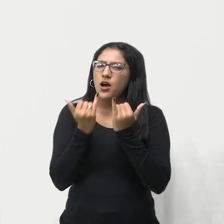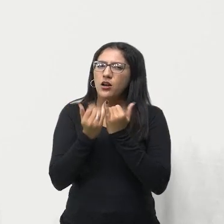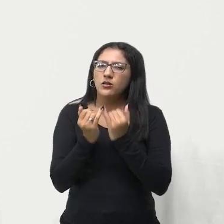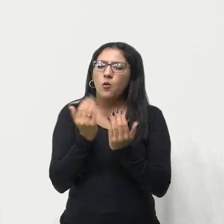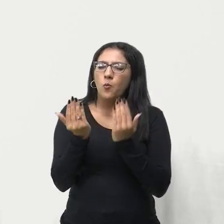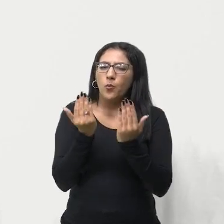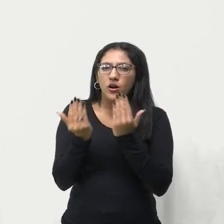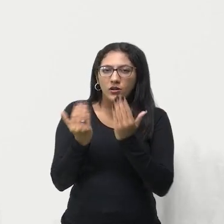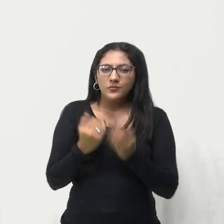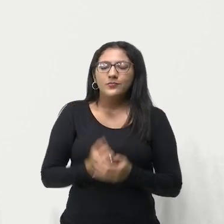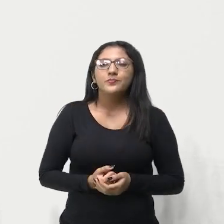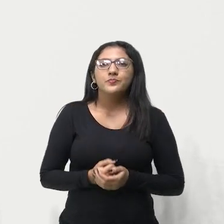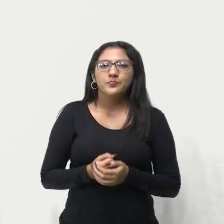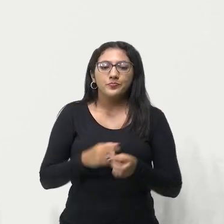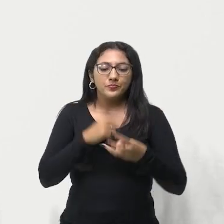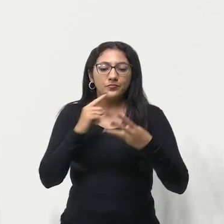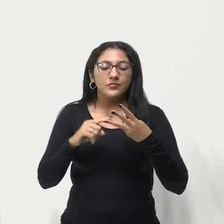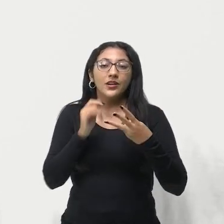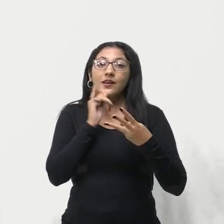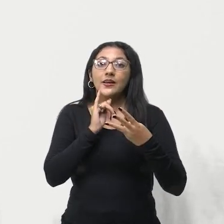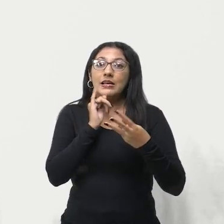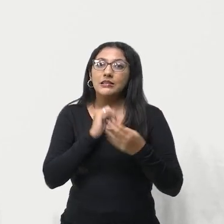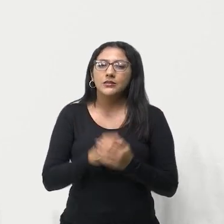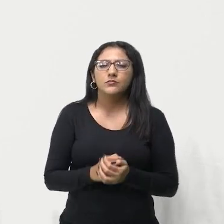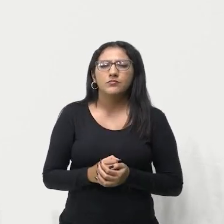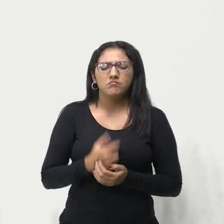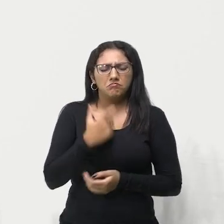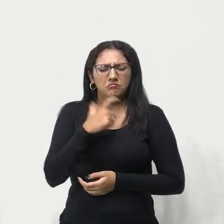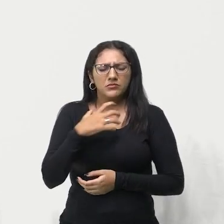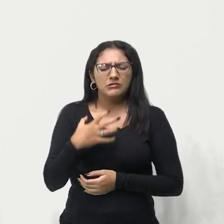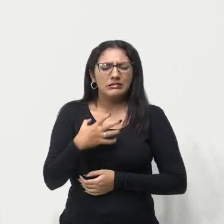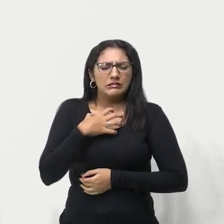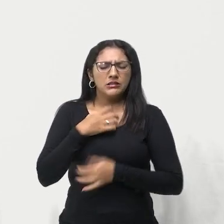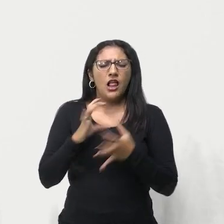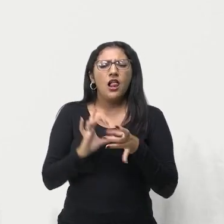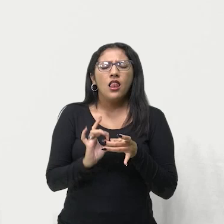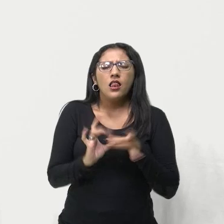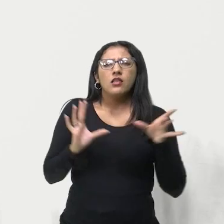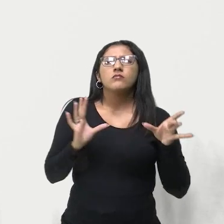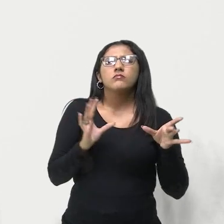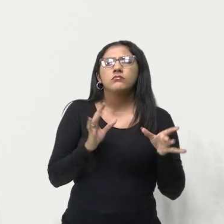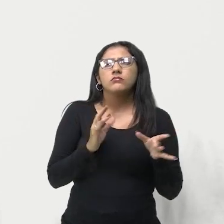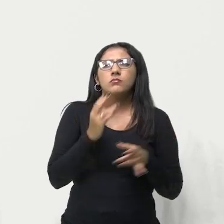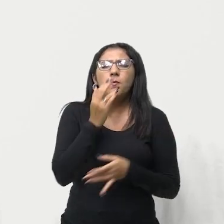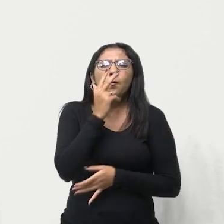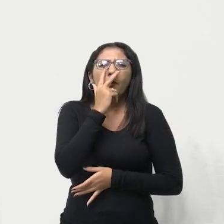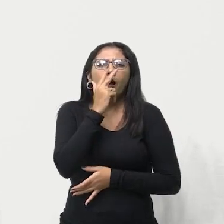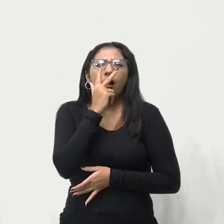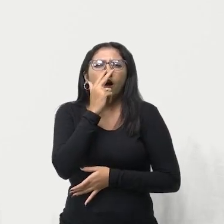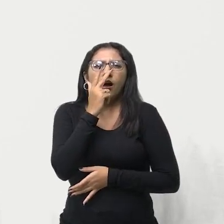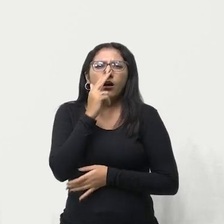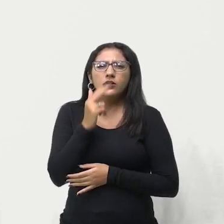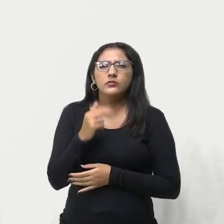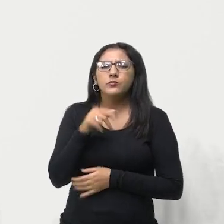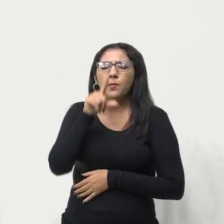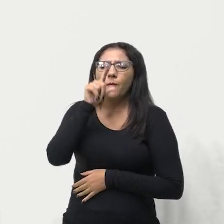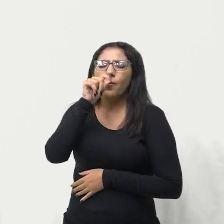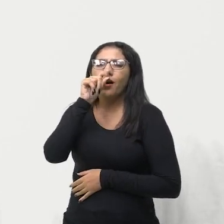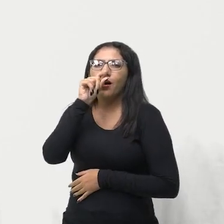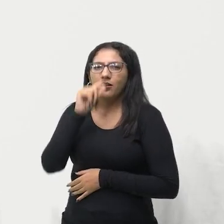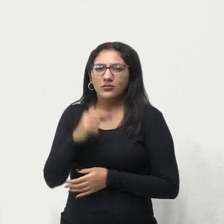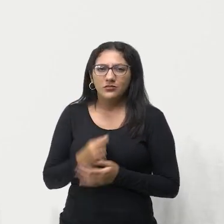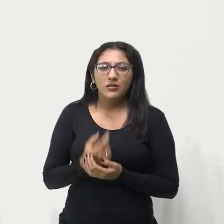bom? Temos outro exemplo. Eu me sinto livre igual a um pássaro. Então, notem que eu